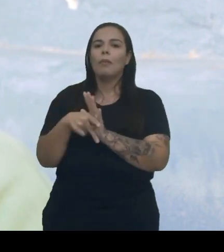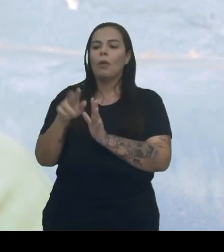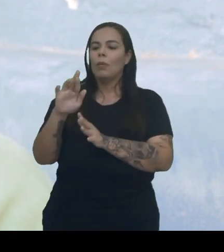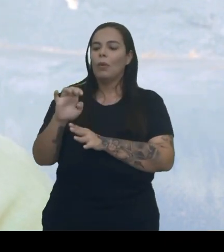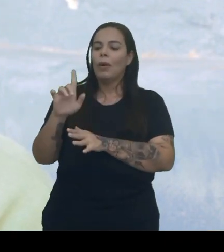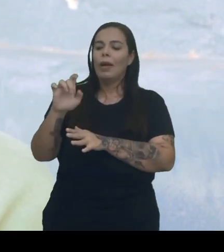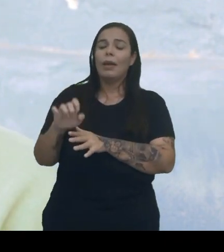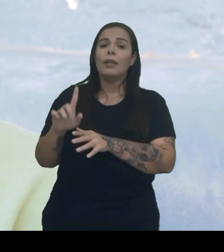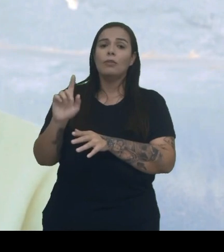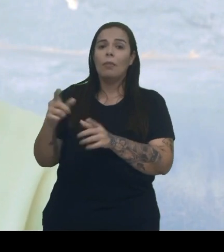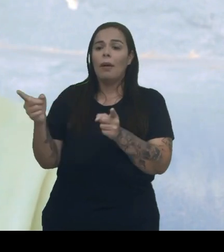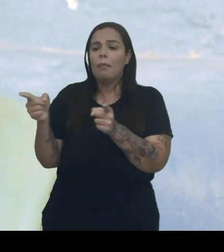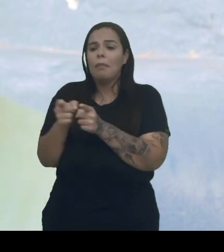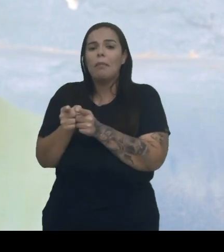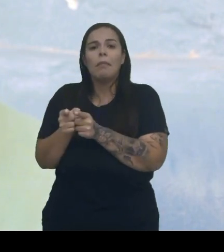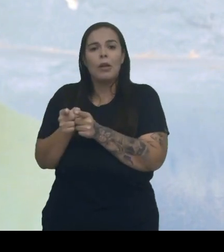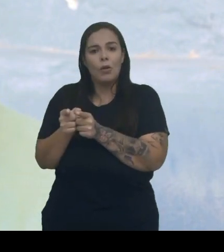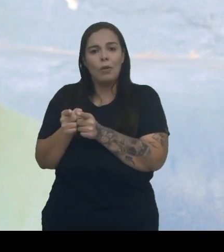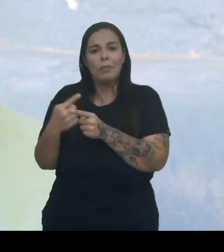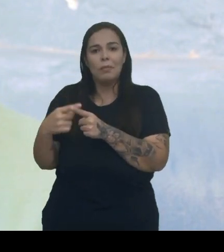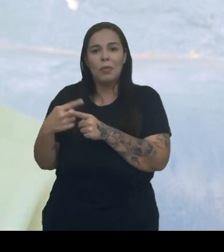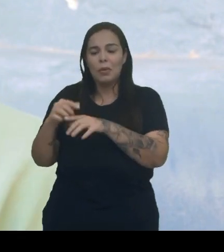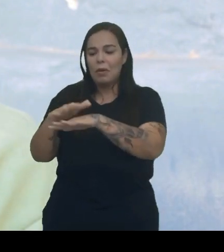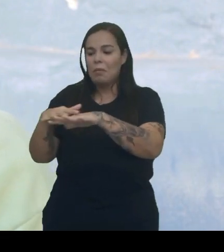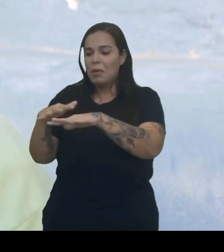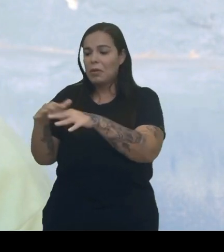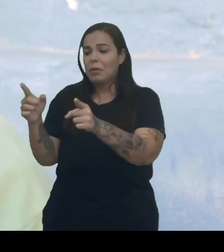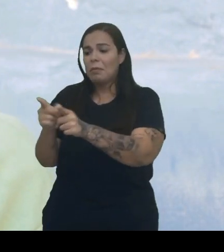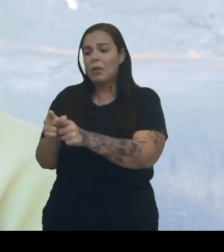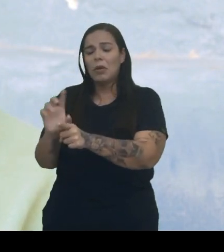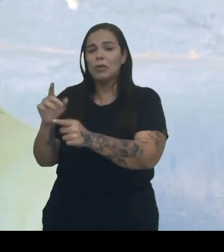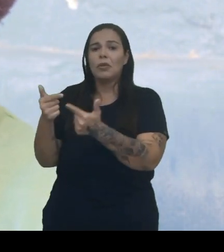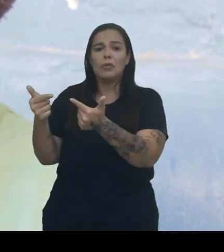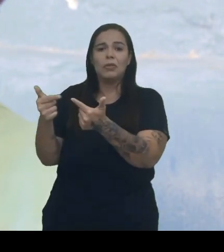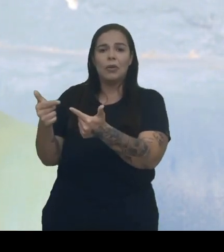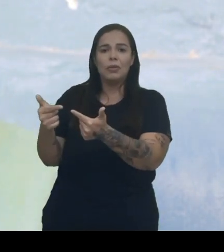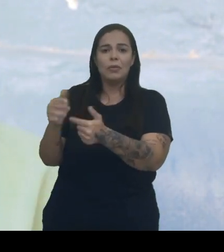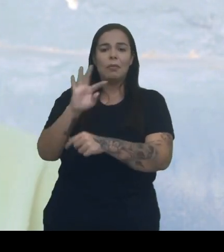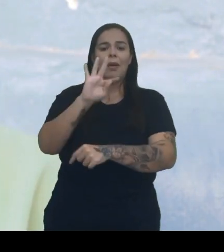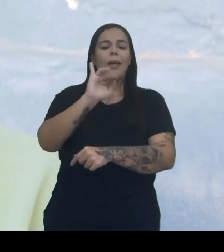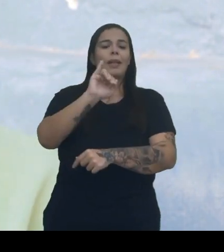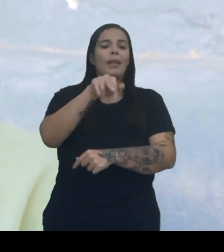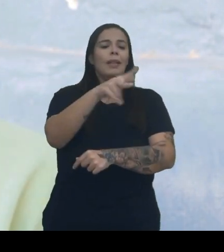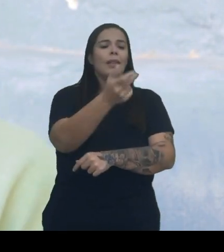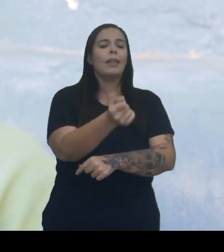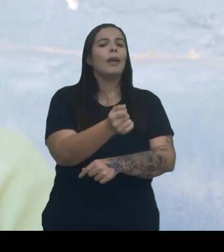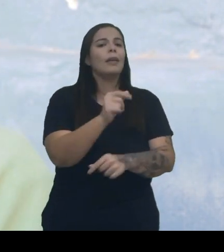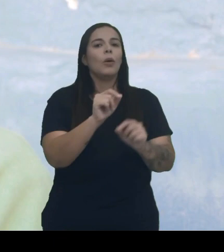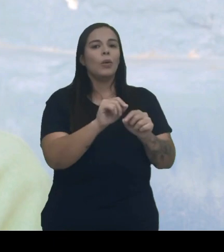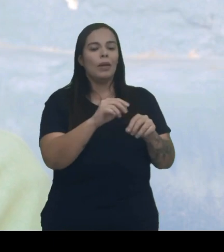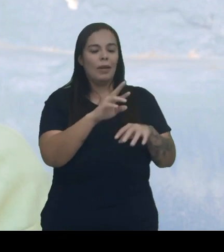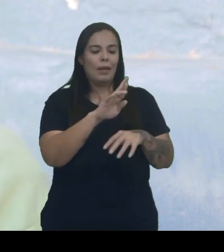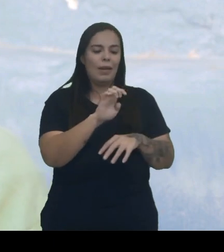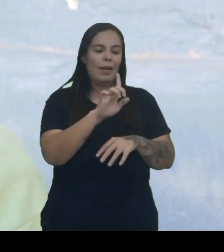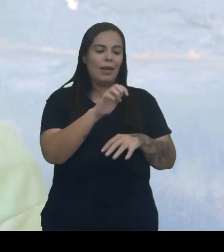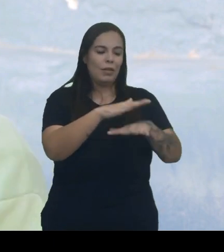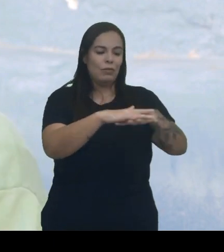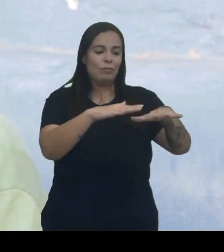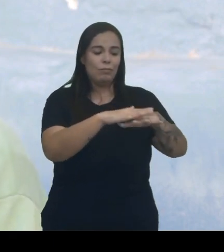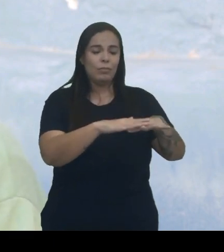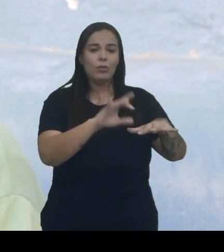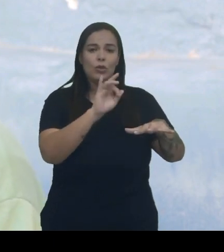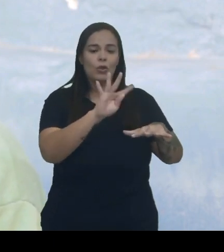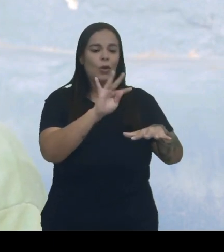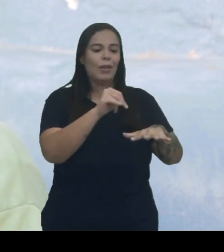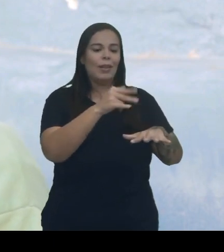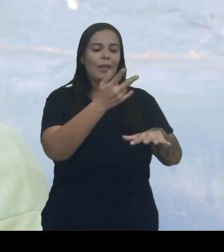rede menor, que você só pesca a sorte. Ah, mas a rede tainha é que era uma rede que só se pescava tainha de maio